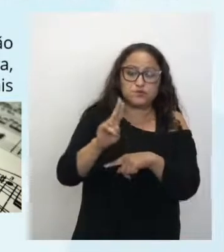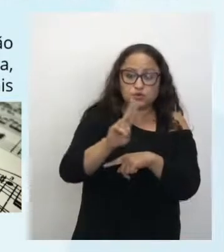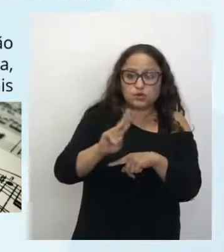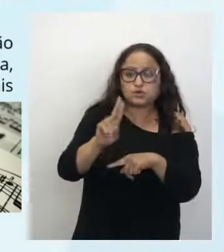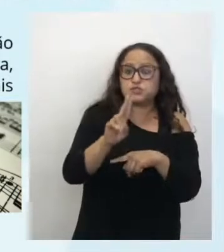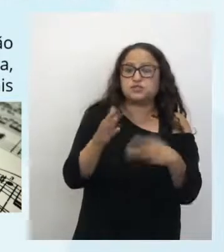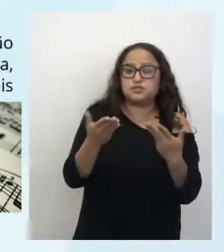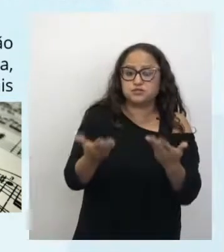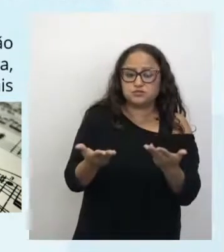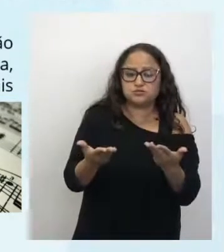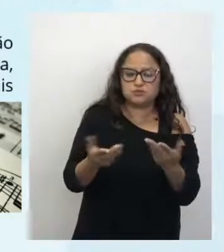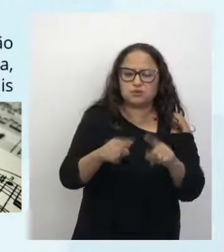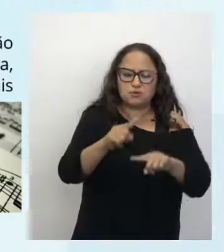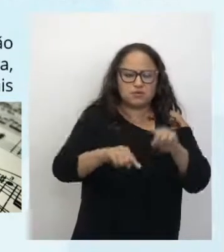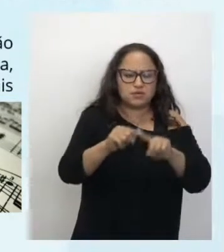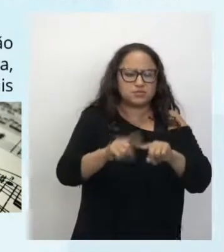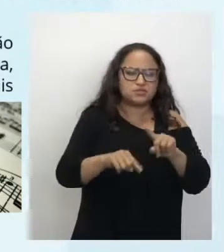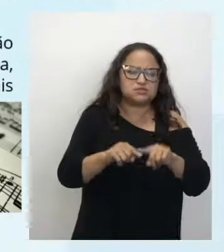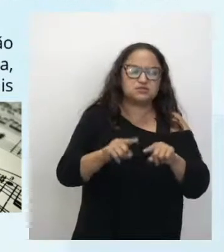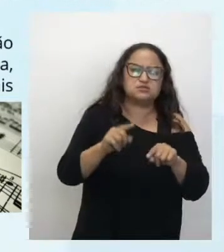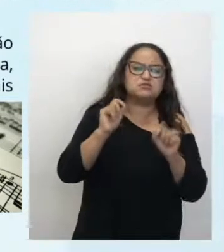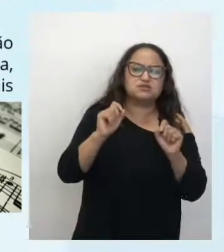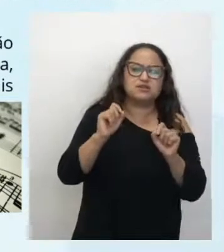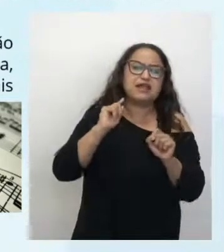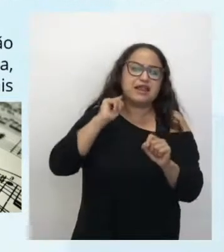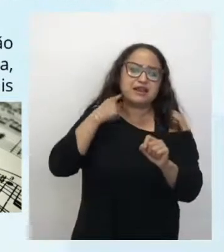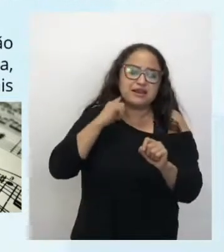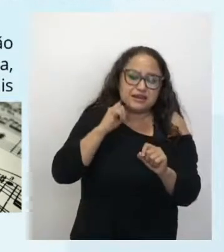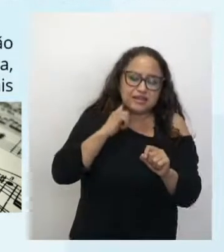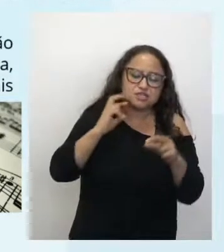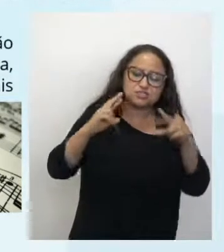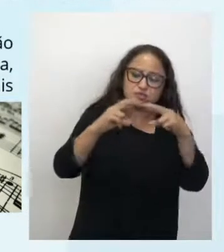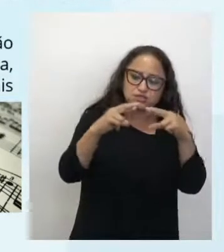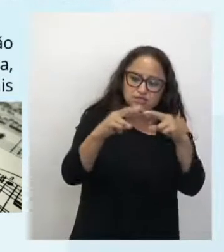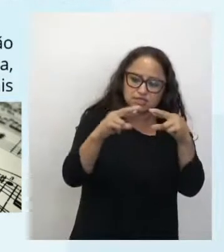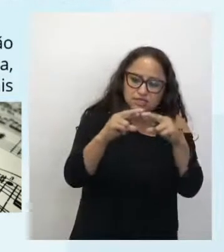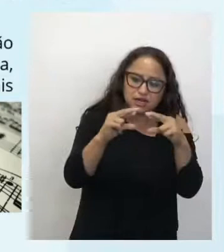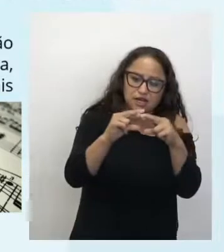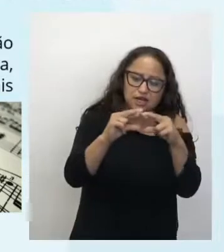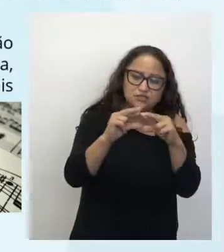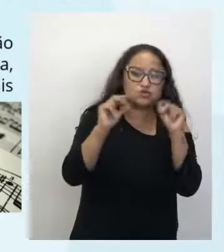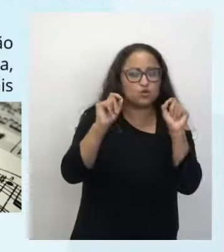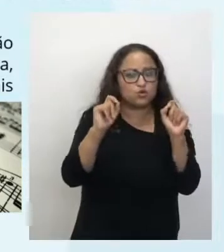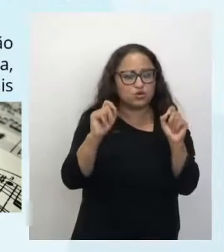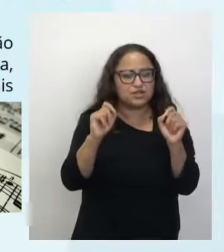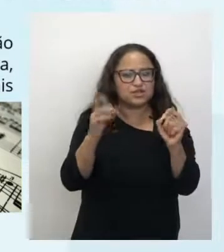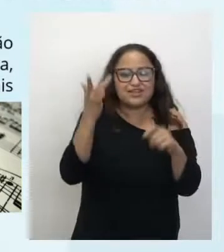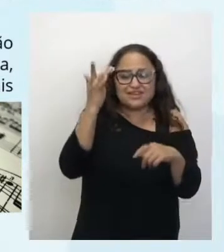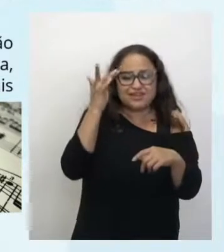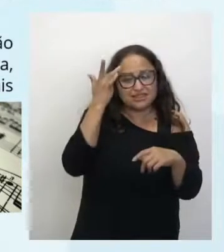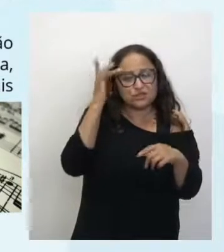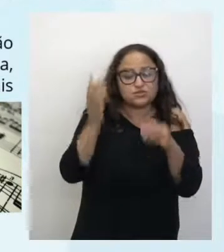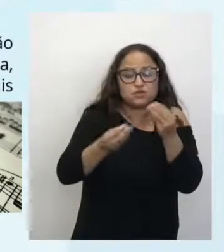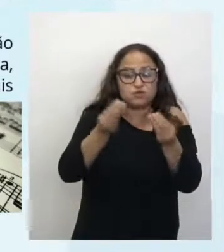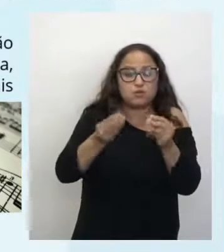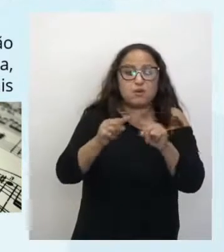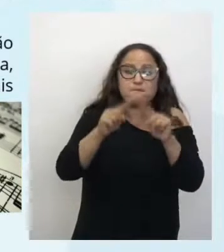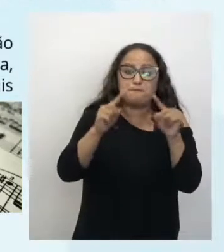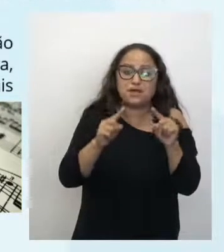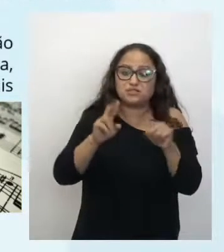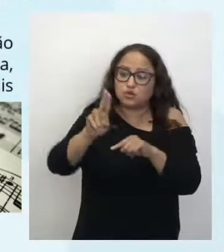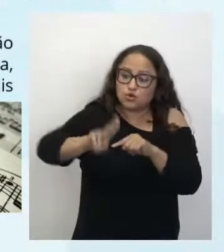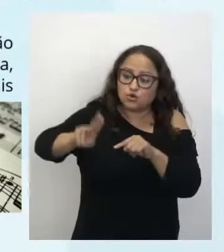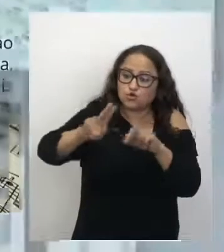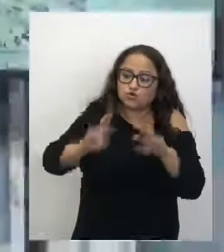né, materiais alternativos, sucata, né? Aquilo que a gente, né, já não serve mais, mas você encontra um uso diferente e você